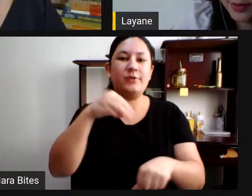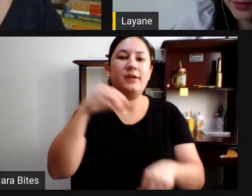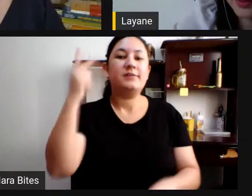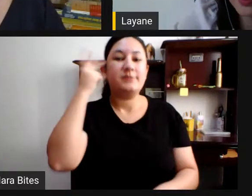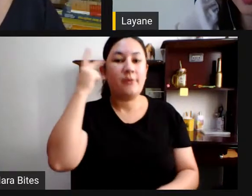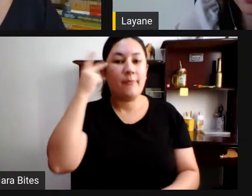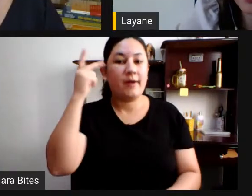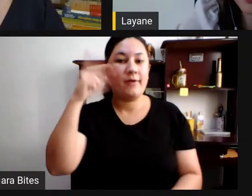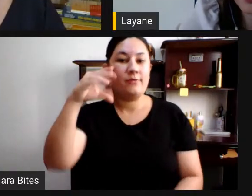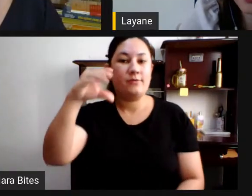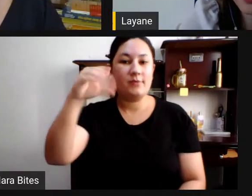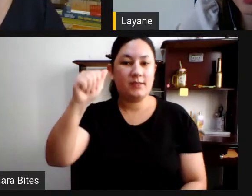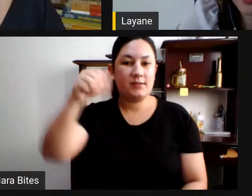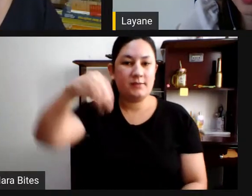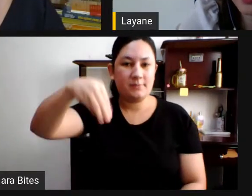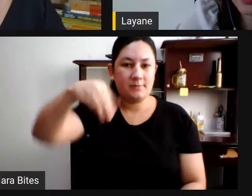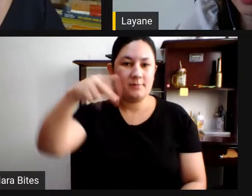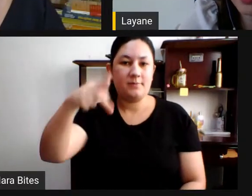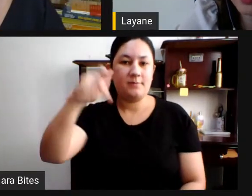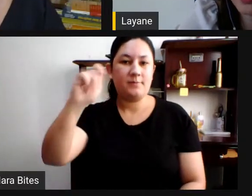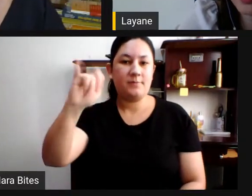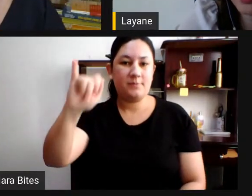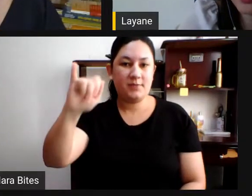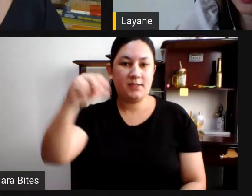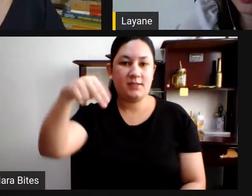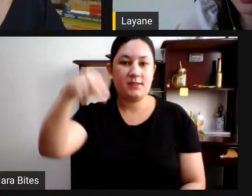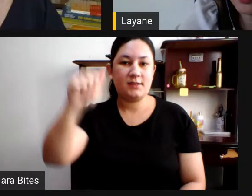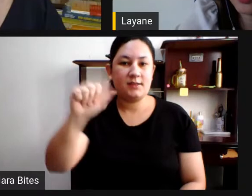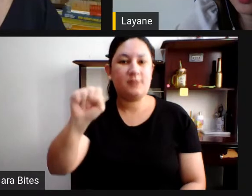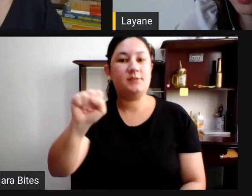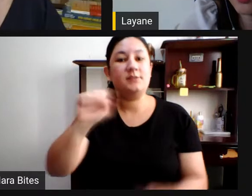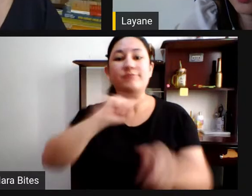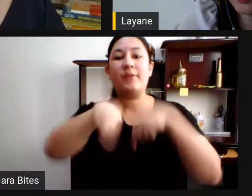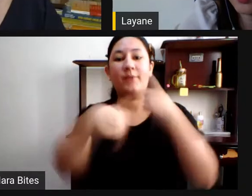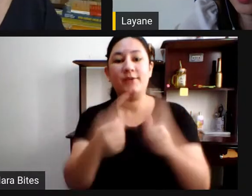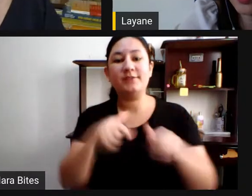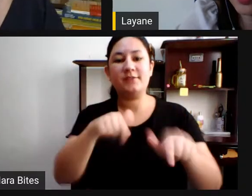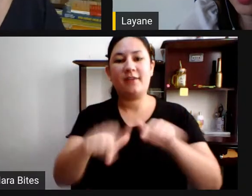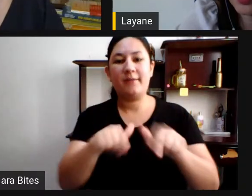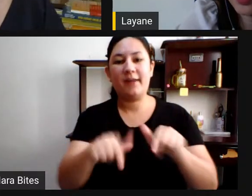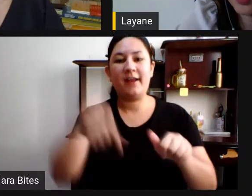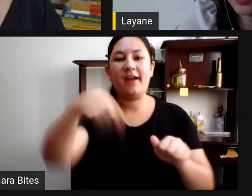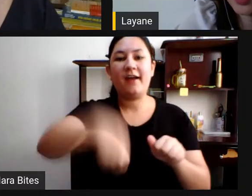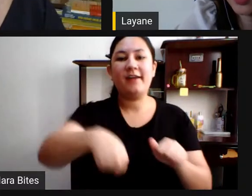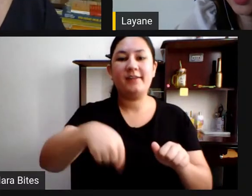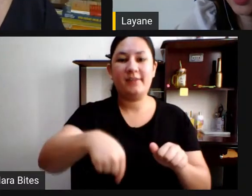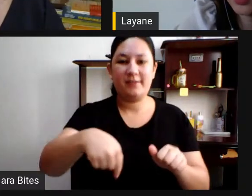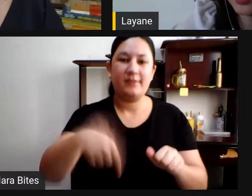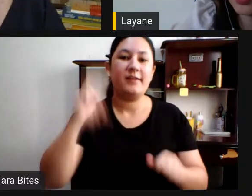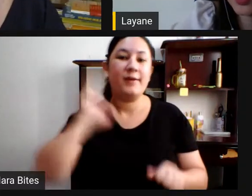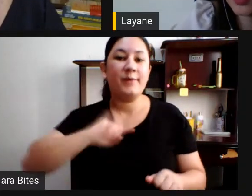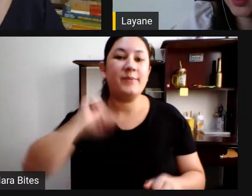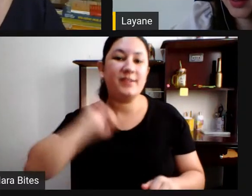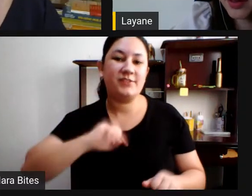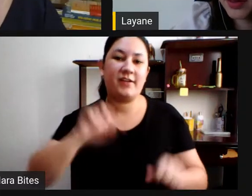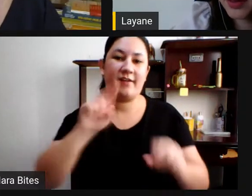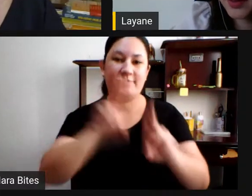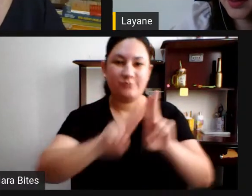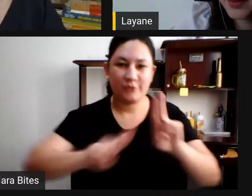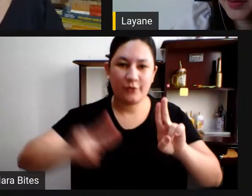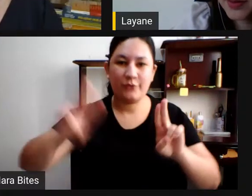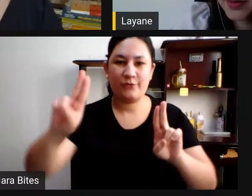trabalhar na Universidade Federal de Uberlândia são três espaços institucionais de formação muito